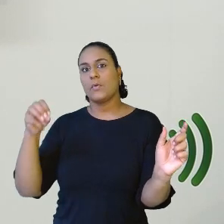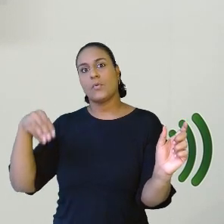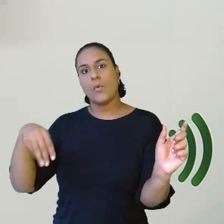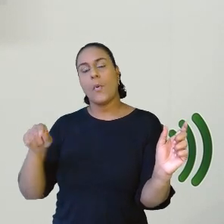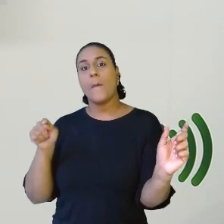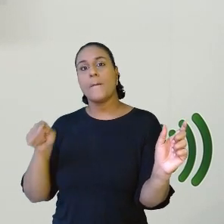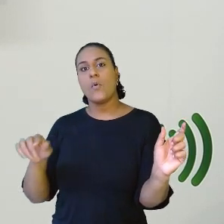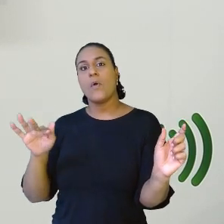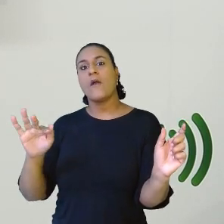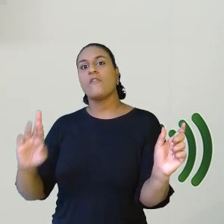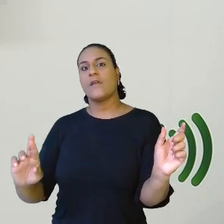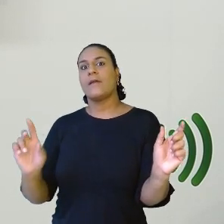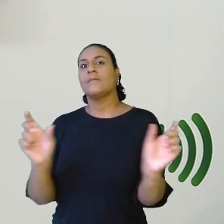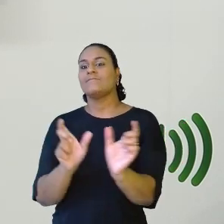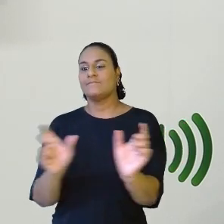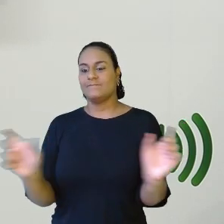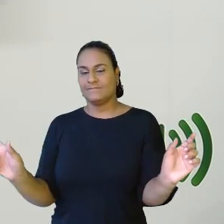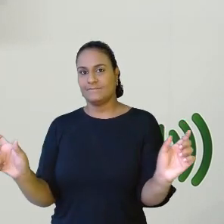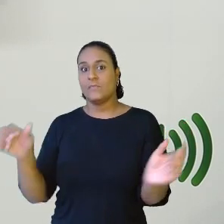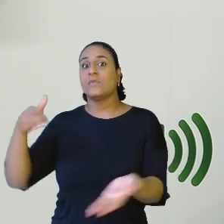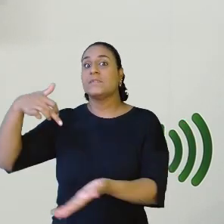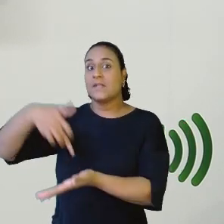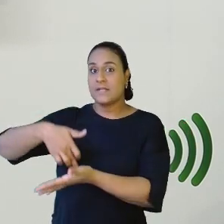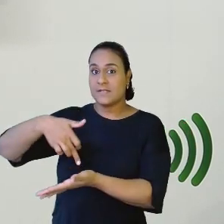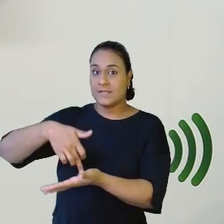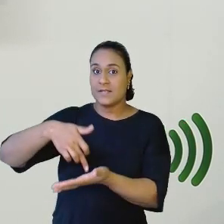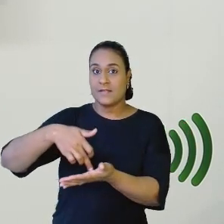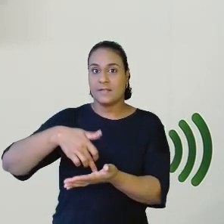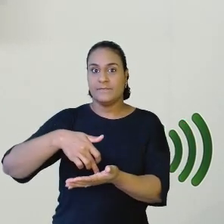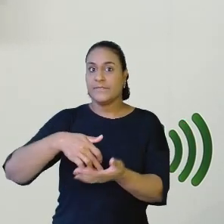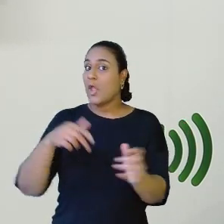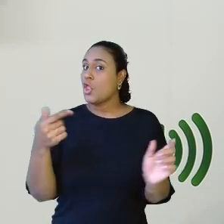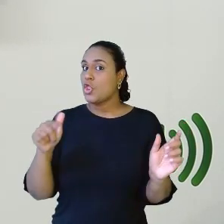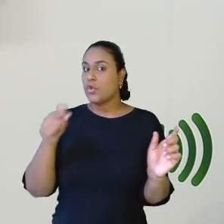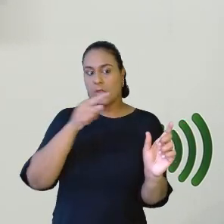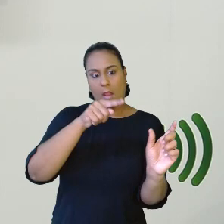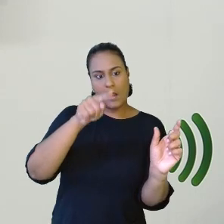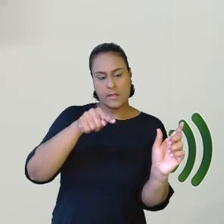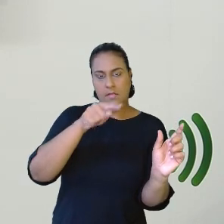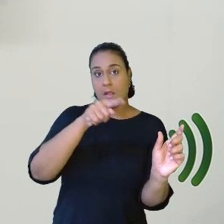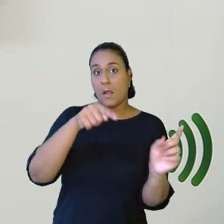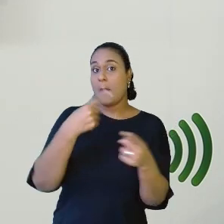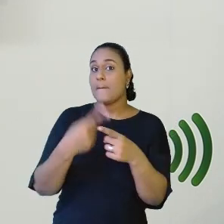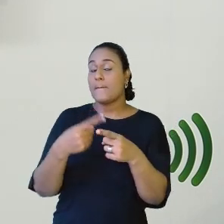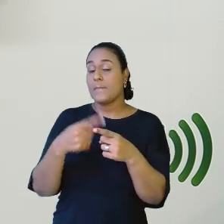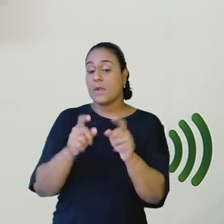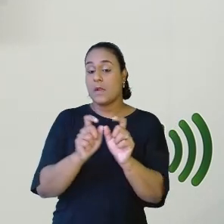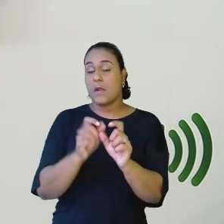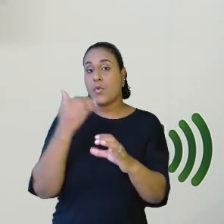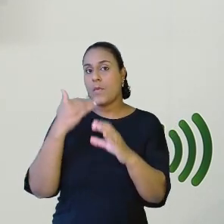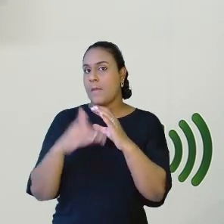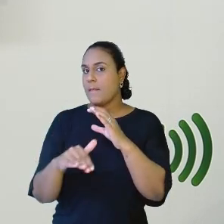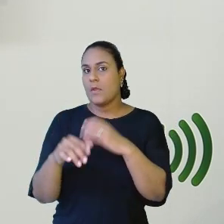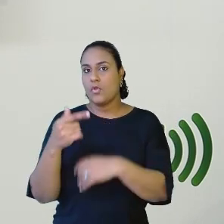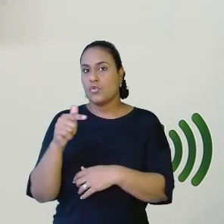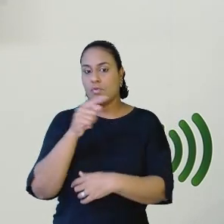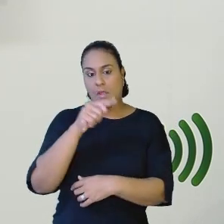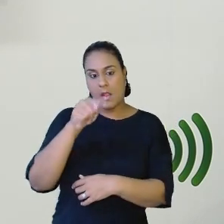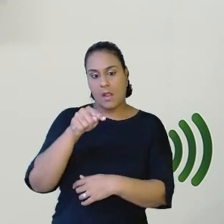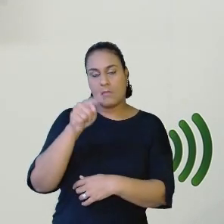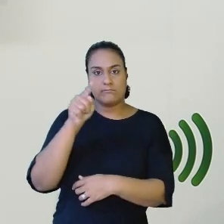chapeuzinho@florete.com.fr. E o do Saci Pererê é Saci Pererê sem acento, porque nos endereços eletrônicos não podem ter